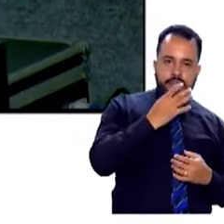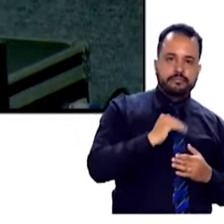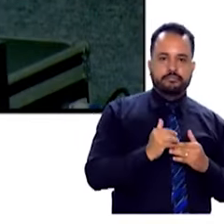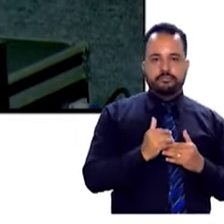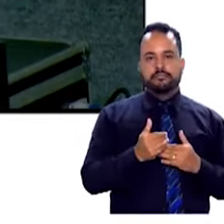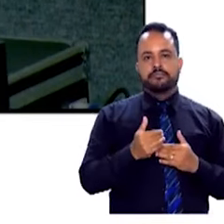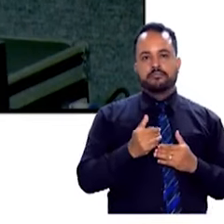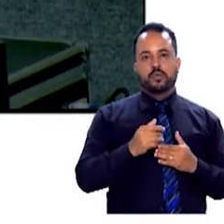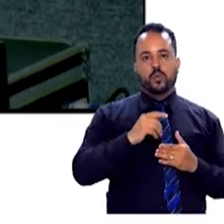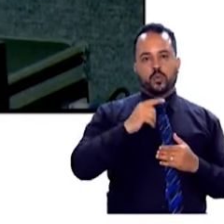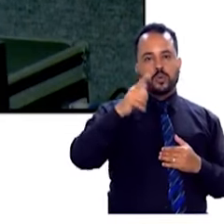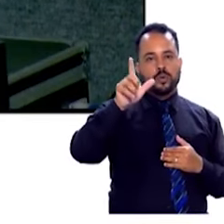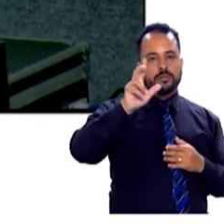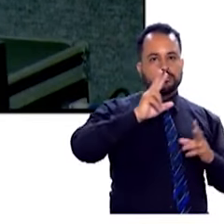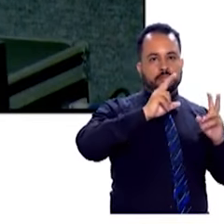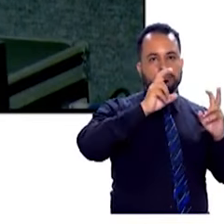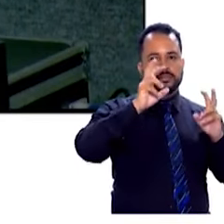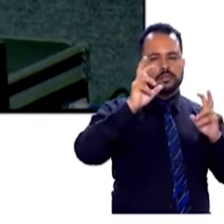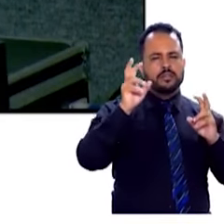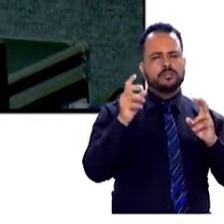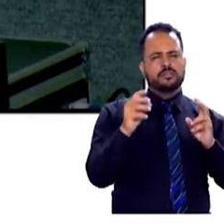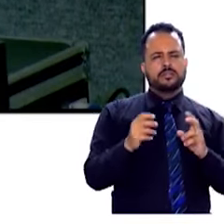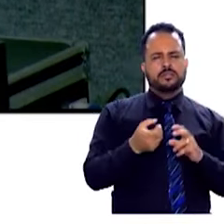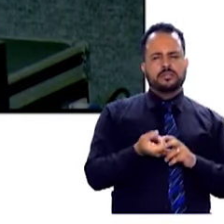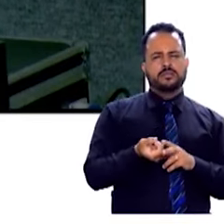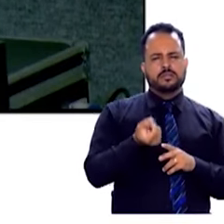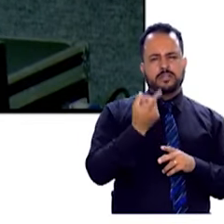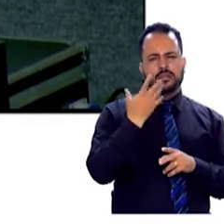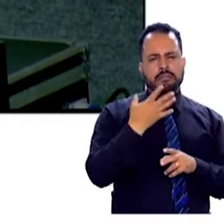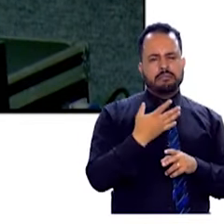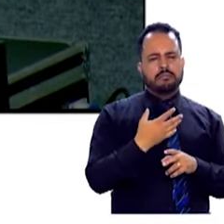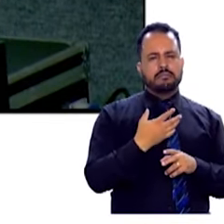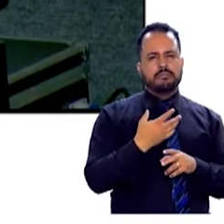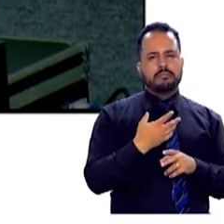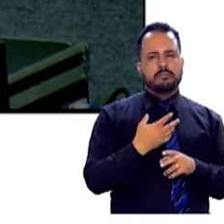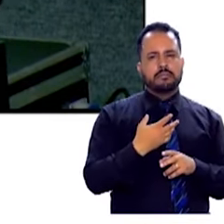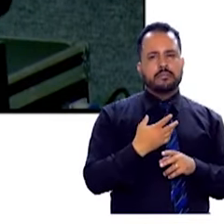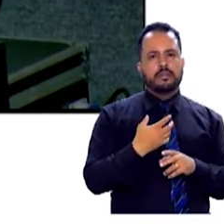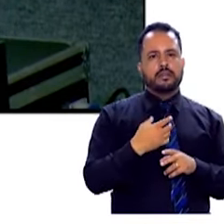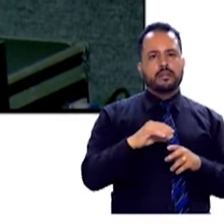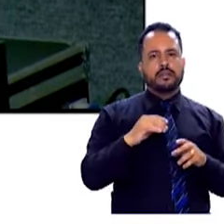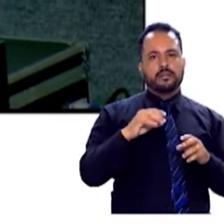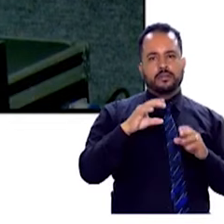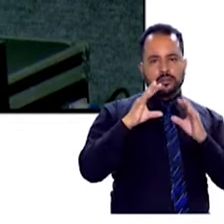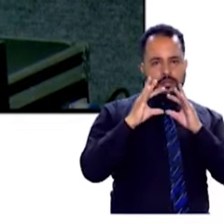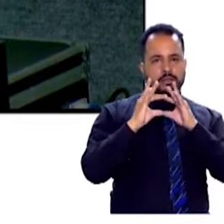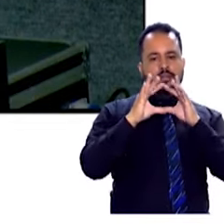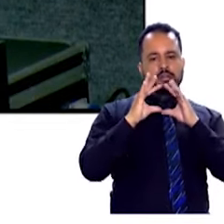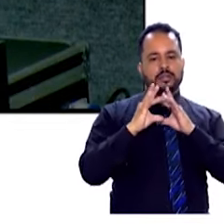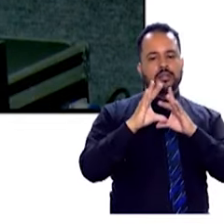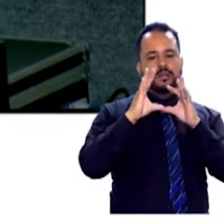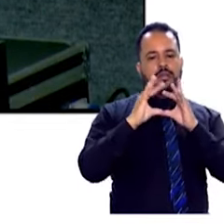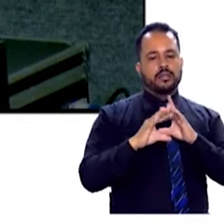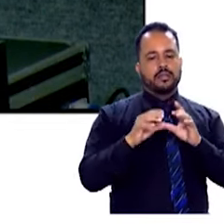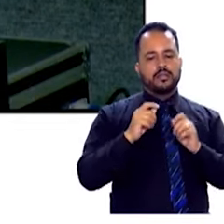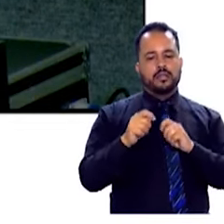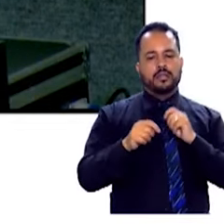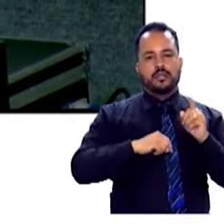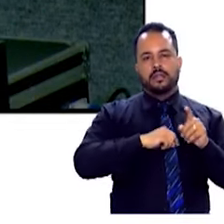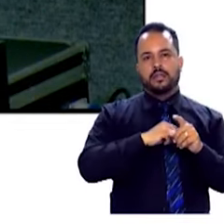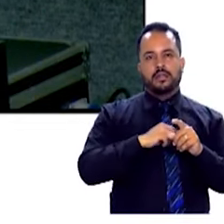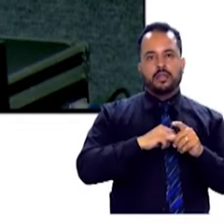dar um outro exemplo mais louco ainda mais estranho eh nos na na Escócia houve uma grande movimento de revol ção direito